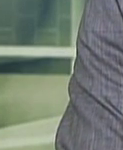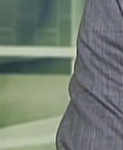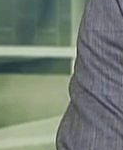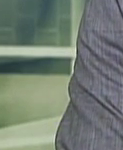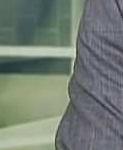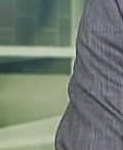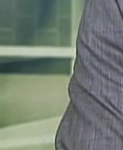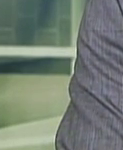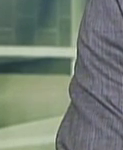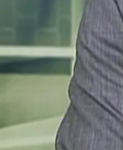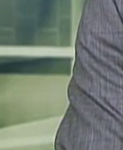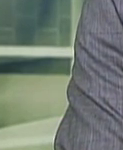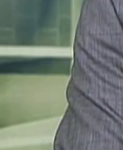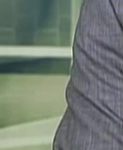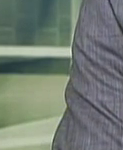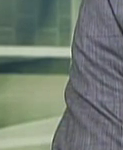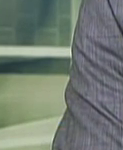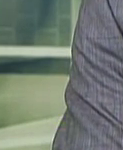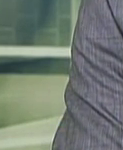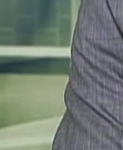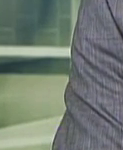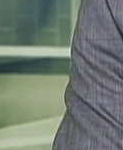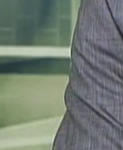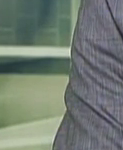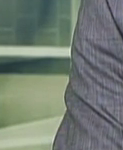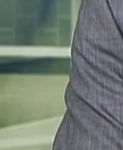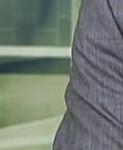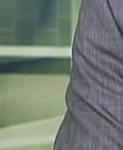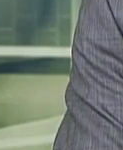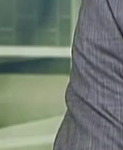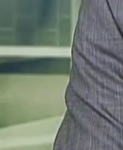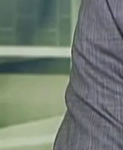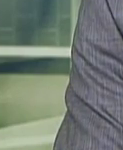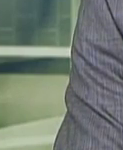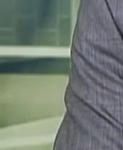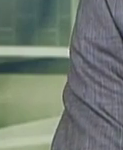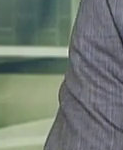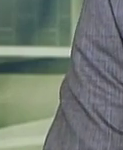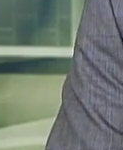Associação para a Valorização da Pessoa com Deficiência, uma ONG filantrópica.